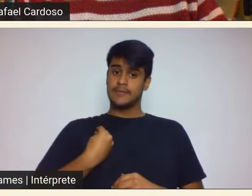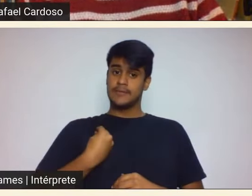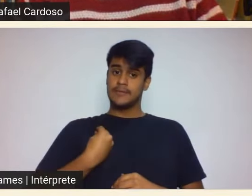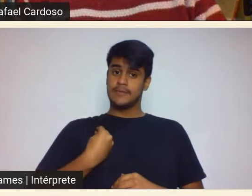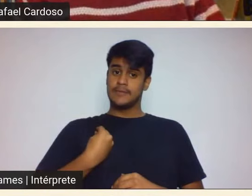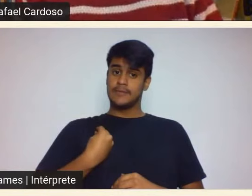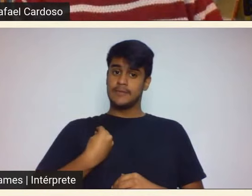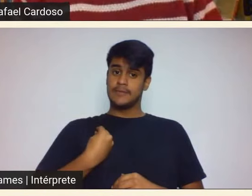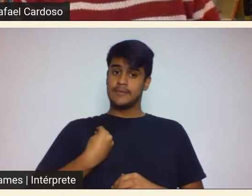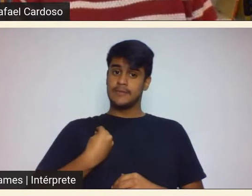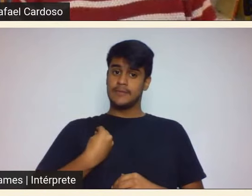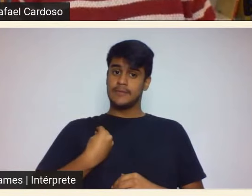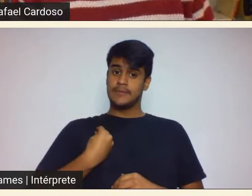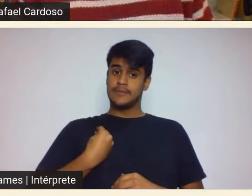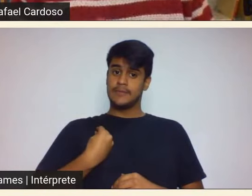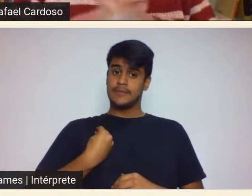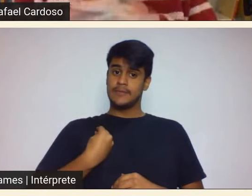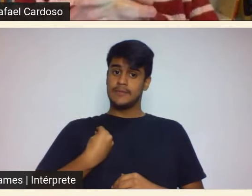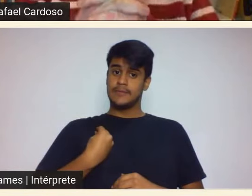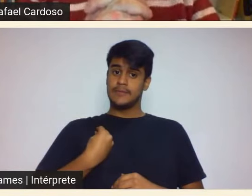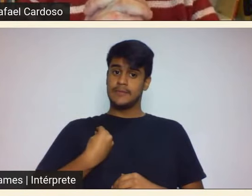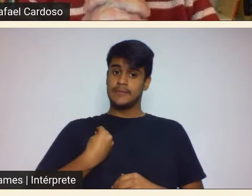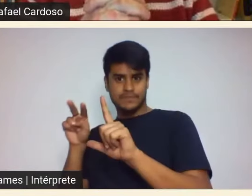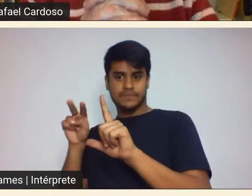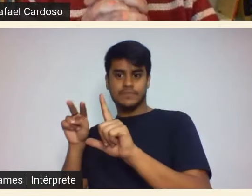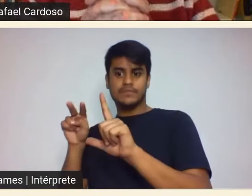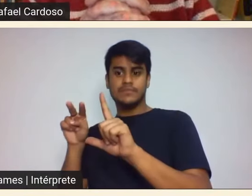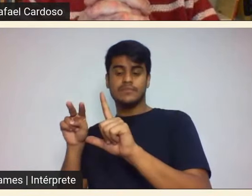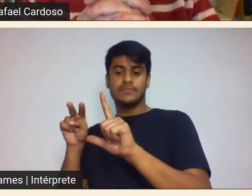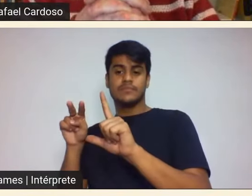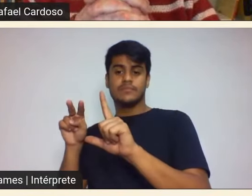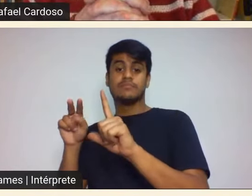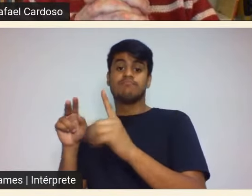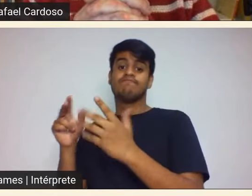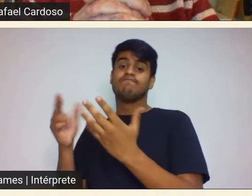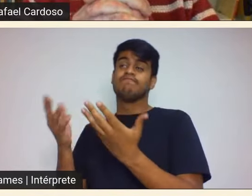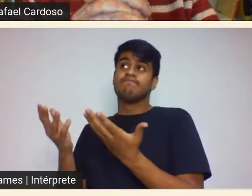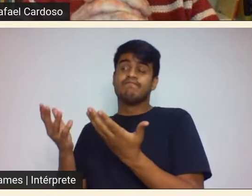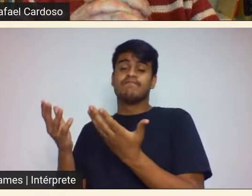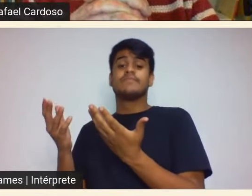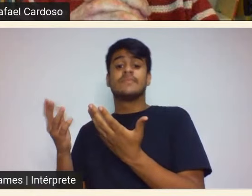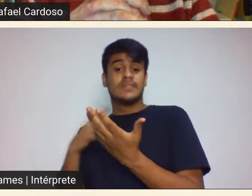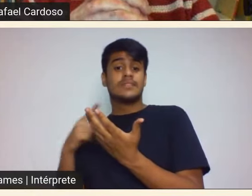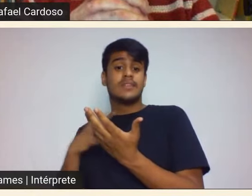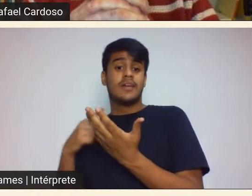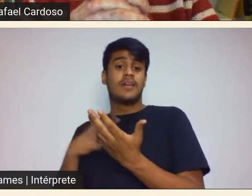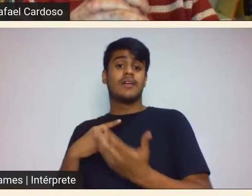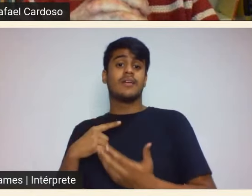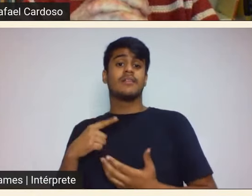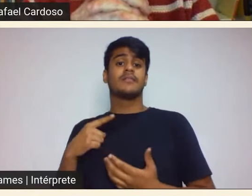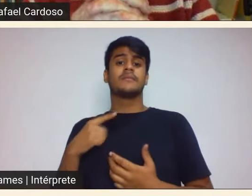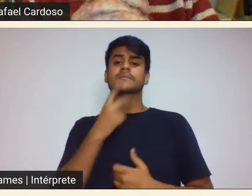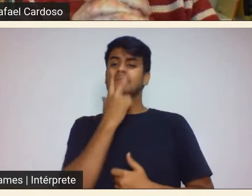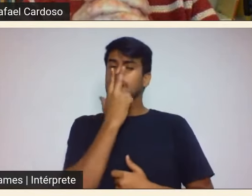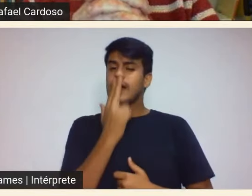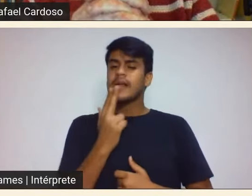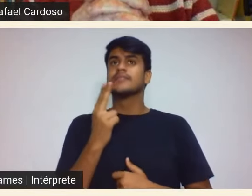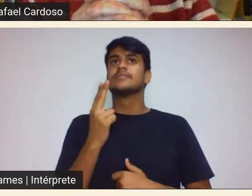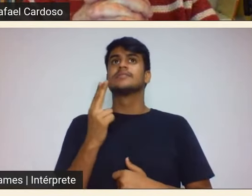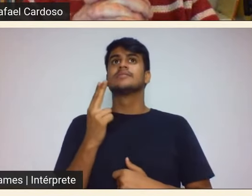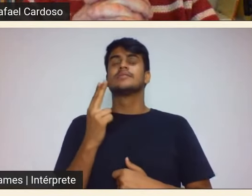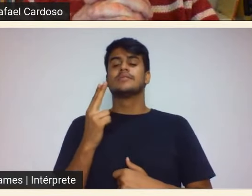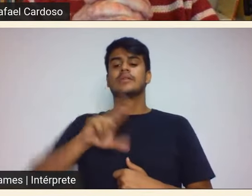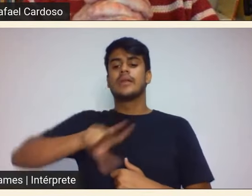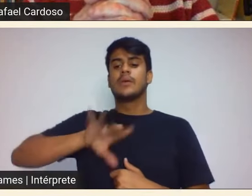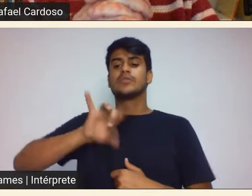negra, tem alguma coisa ali que tem me incomodado muito, que é essa, não só do ponto